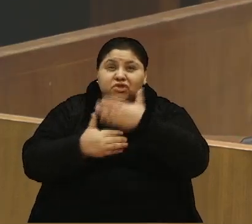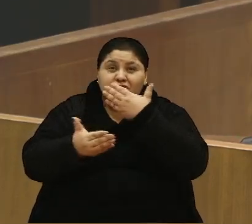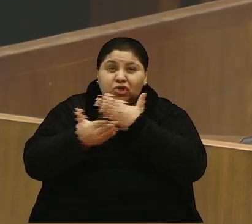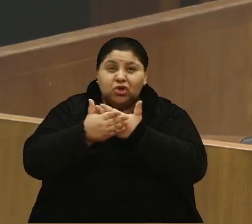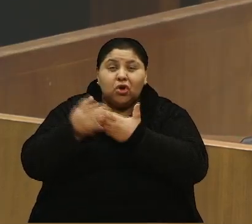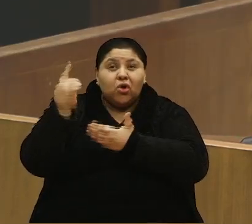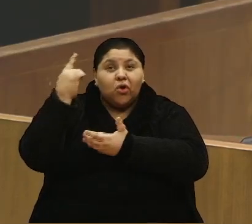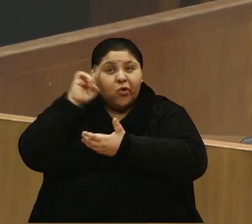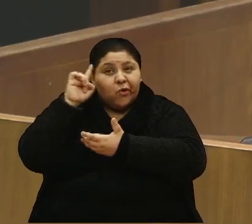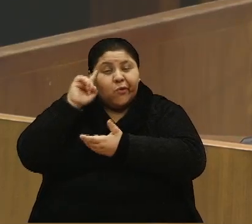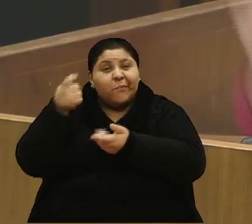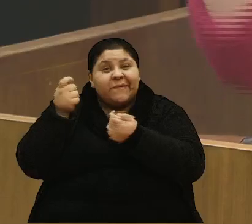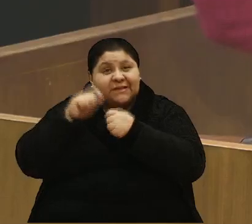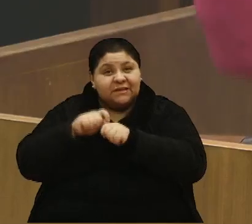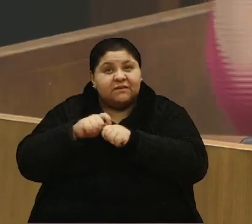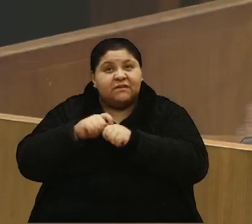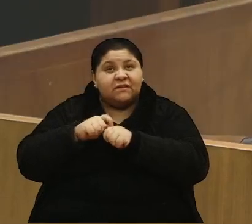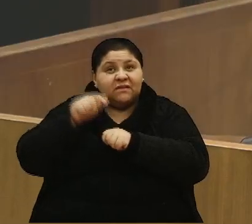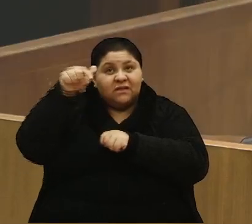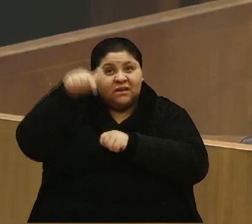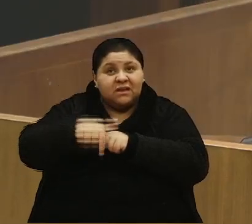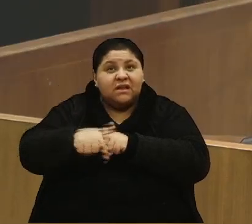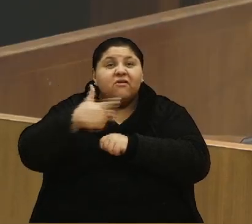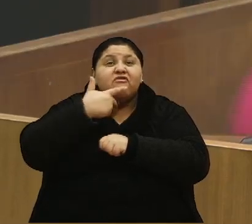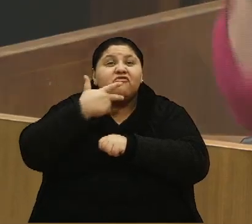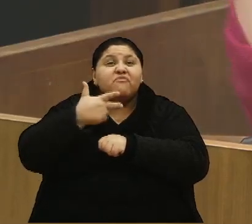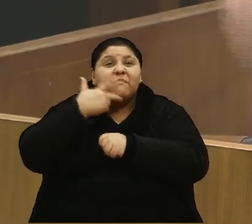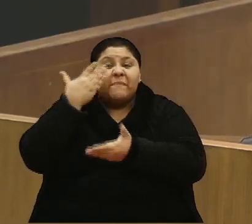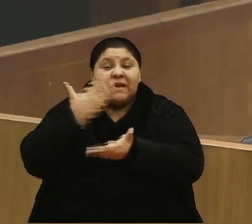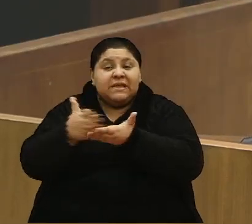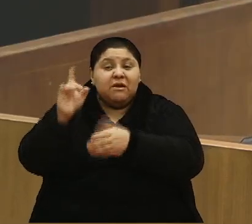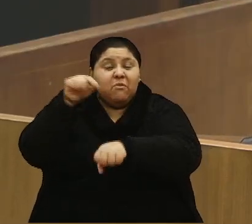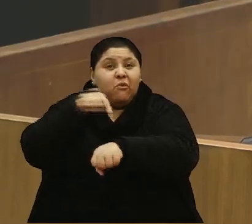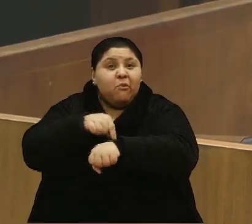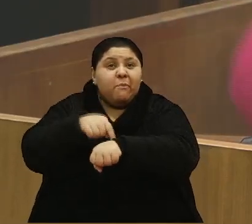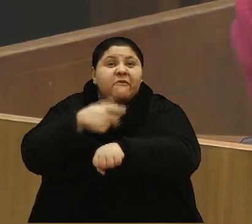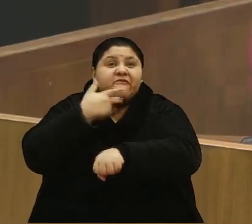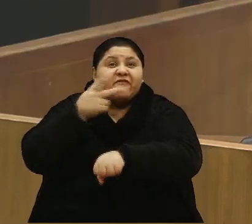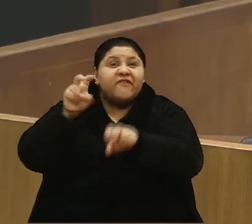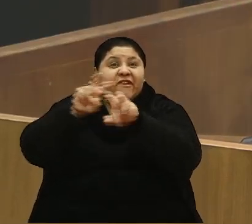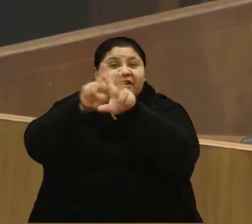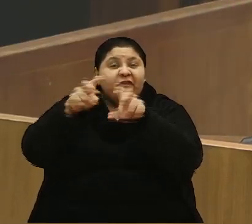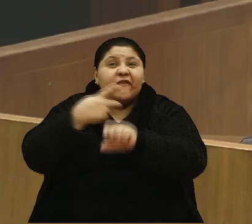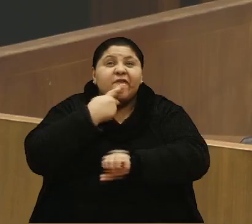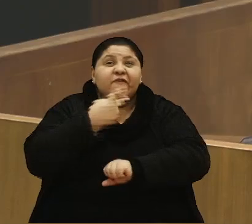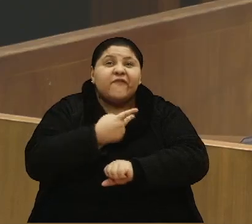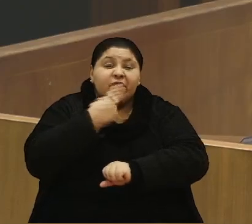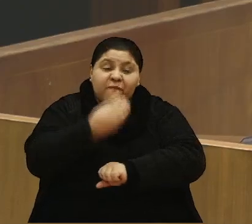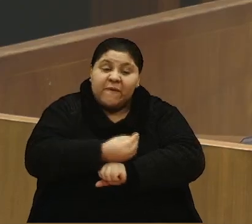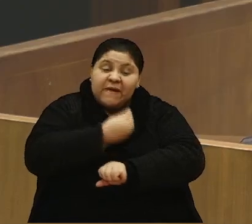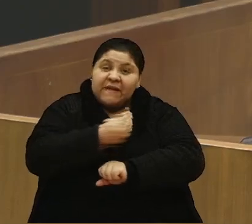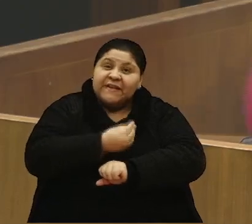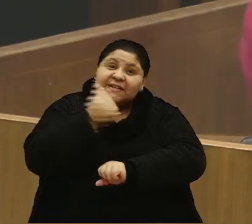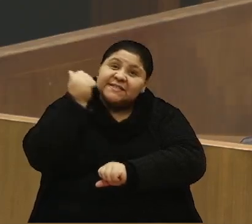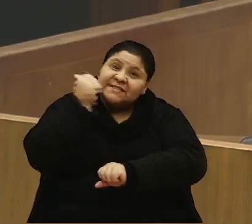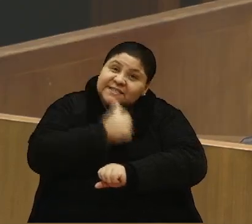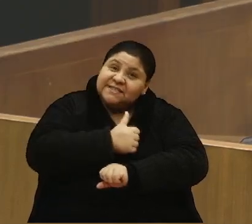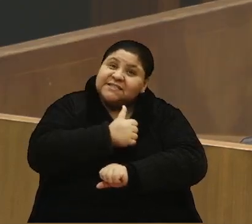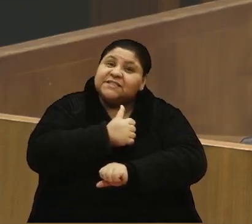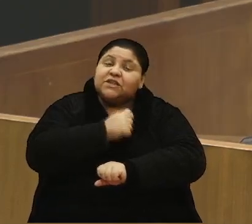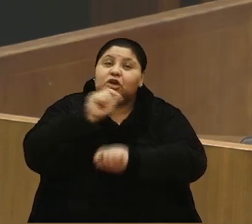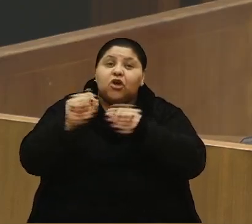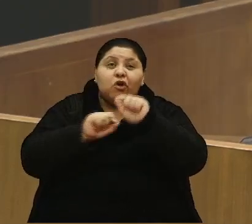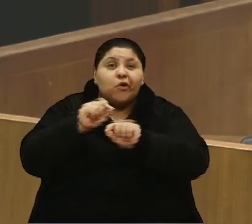dias precisar, nobres colegas, eu gastar o meu tempo para falar desse tema, para falar sobre a vida das mulheres e sobre aquilo